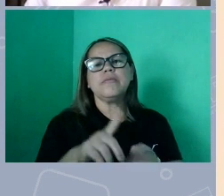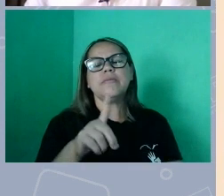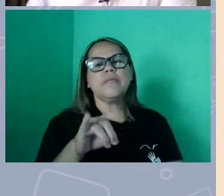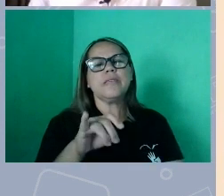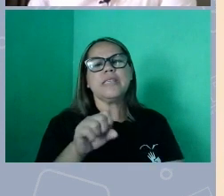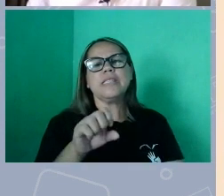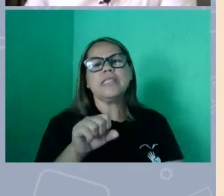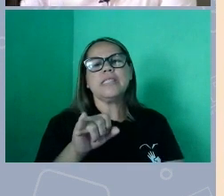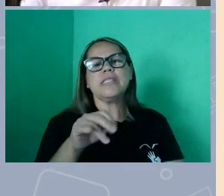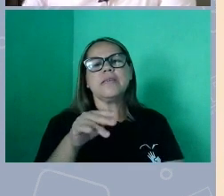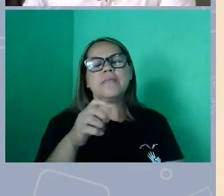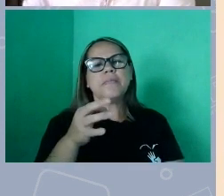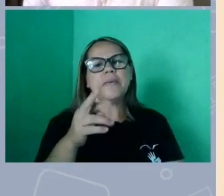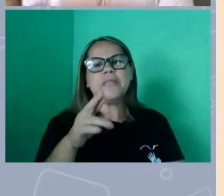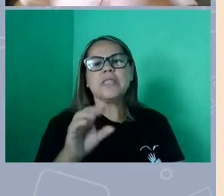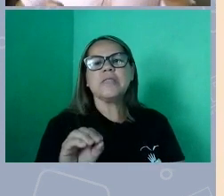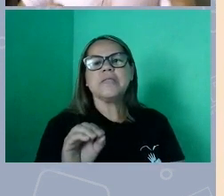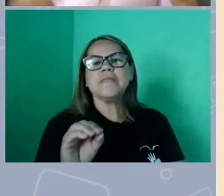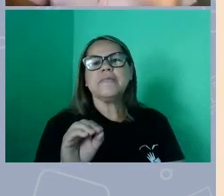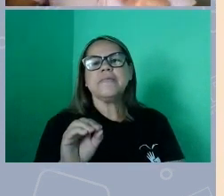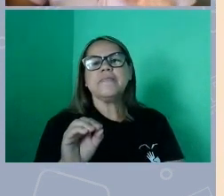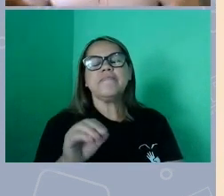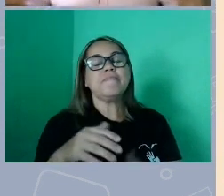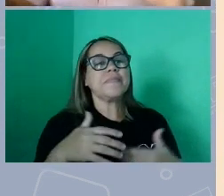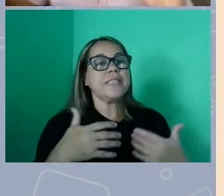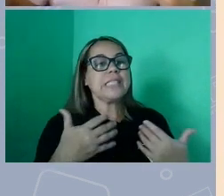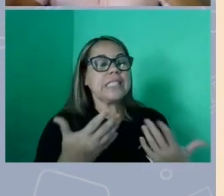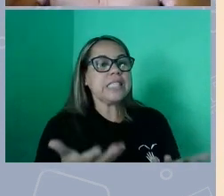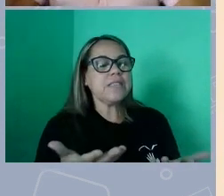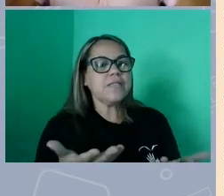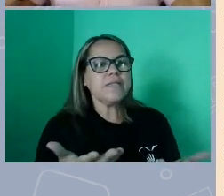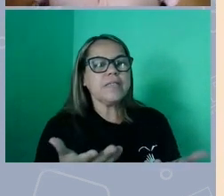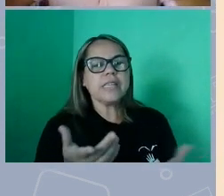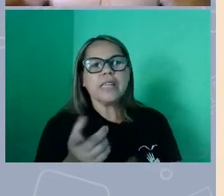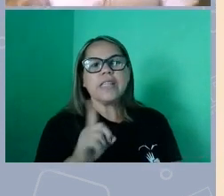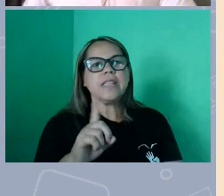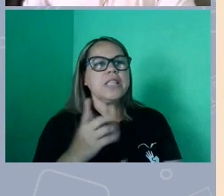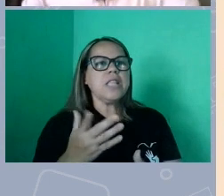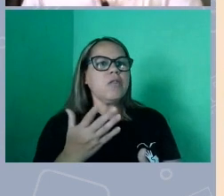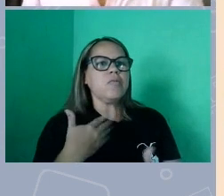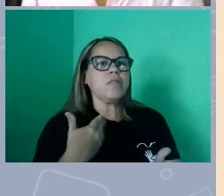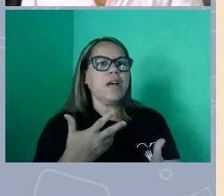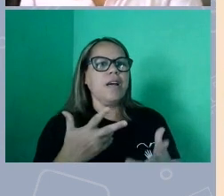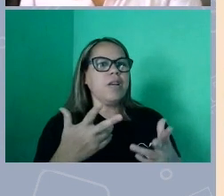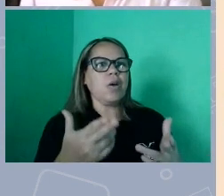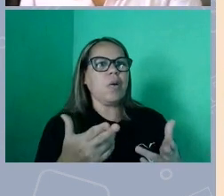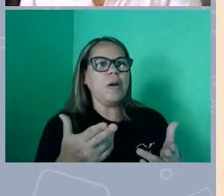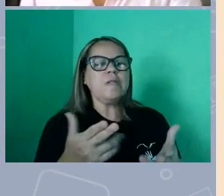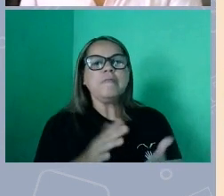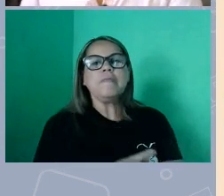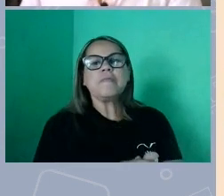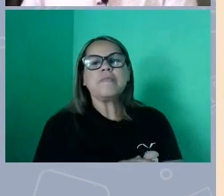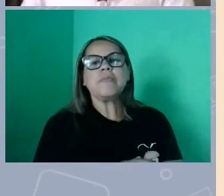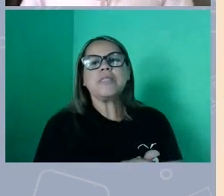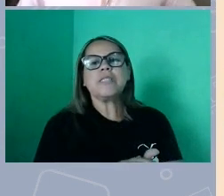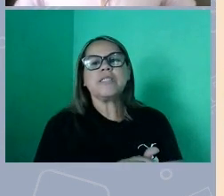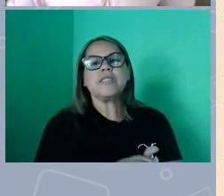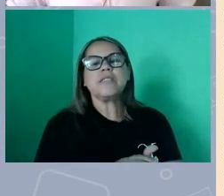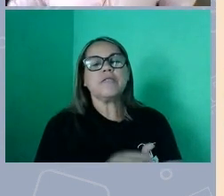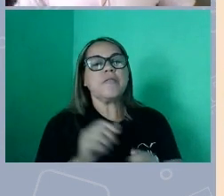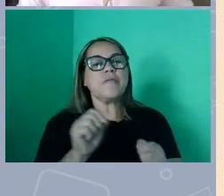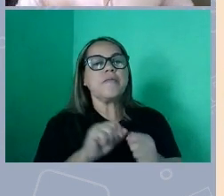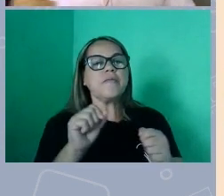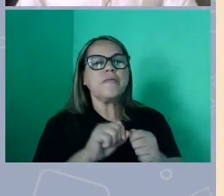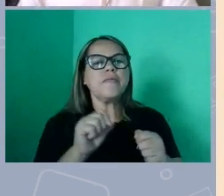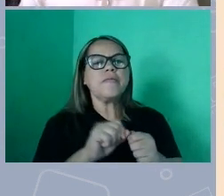relevo dissimétrica ou seja não é simétrico é constituída